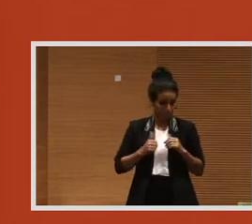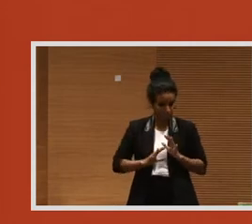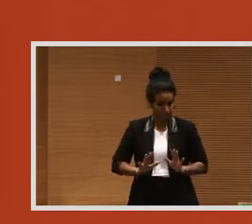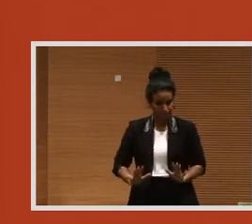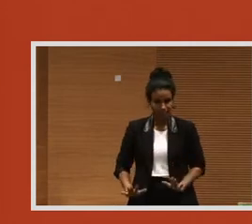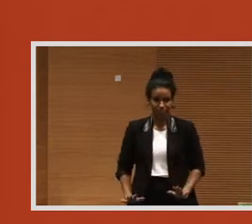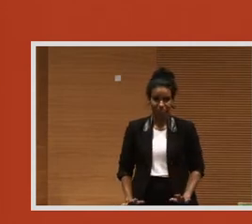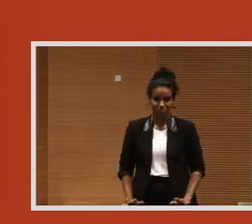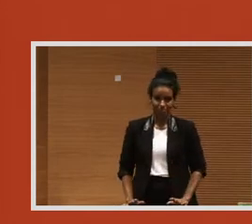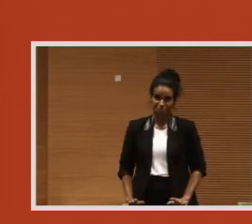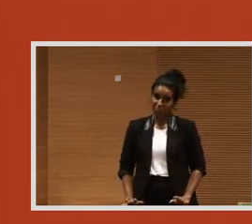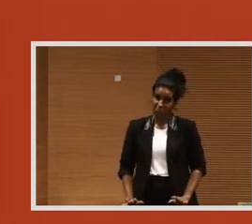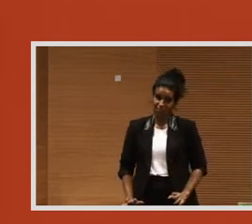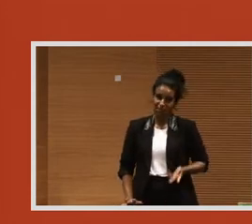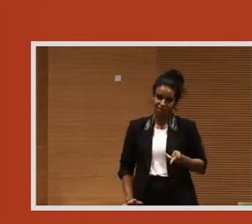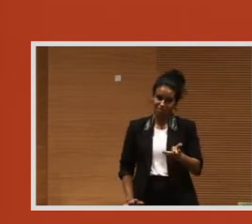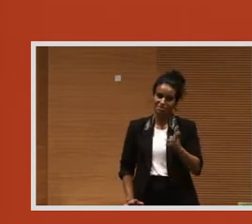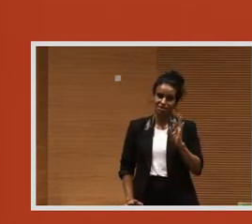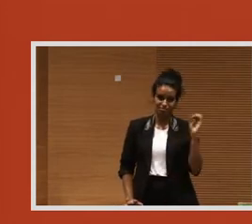Cada vez mais, né?